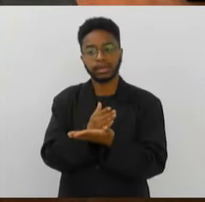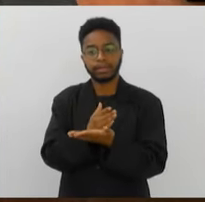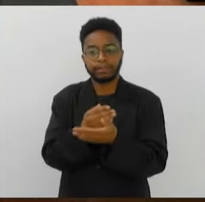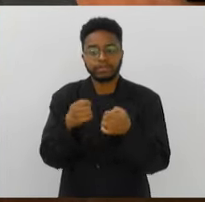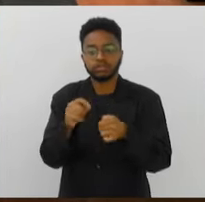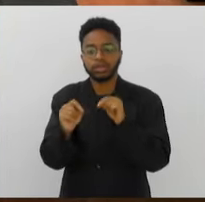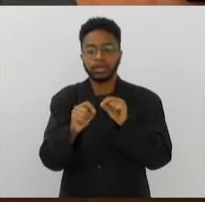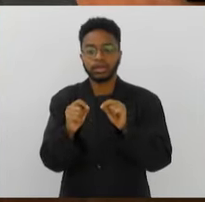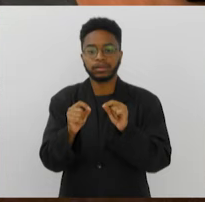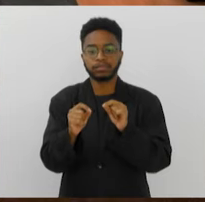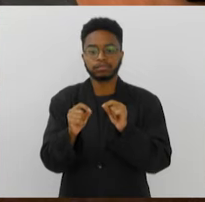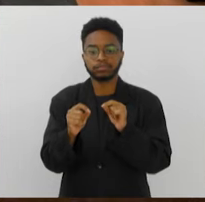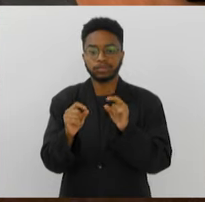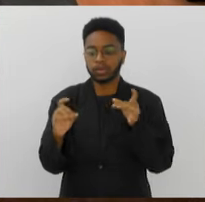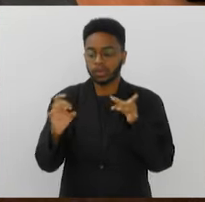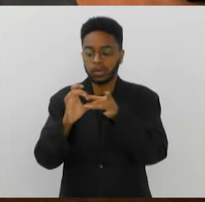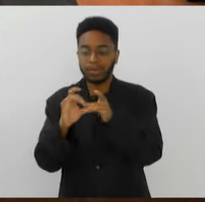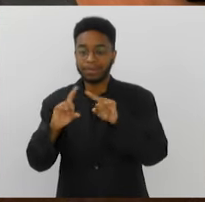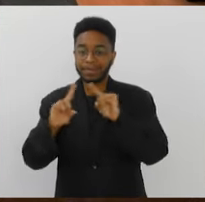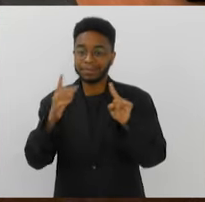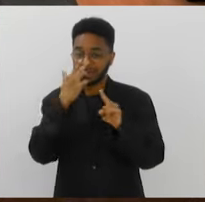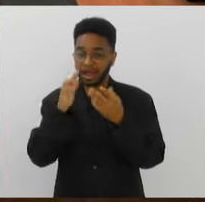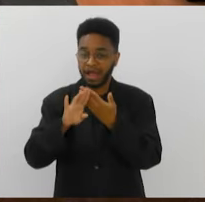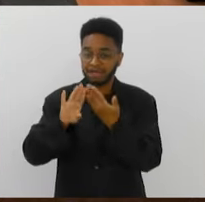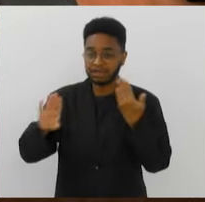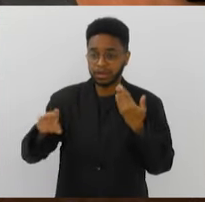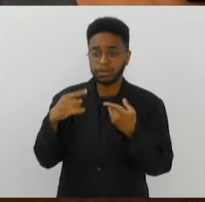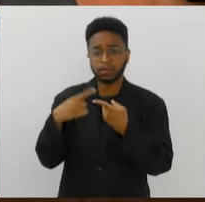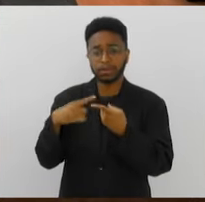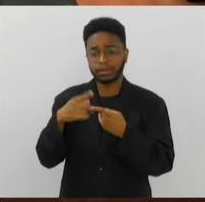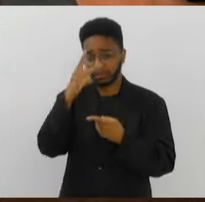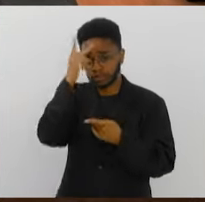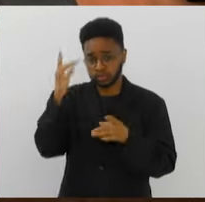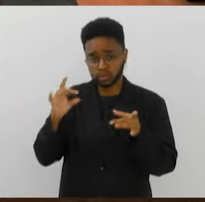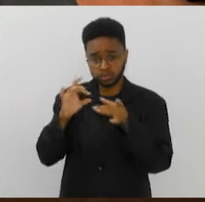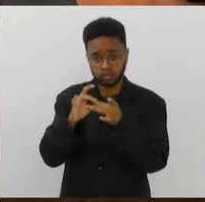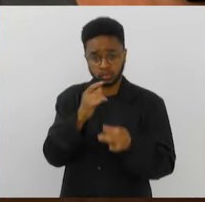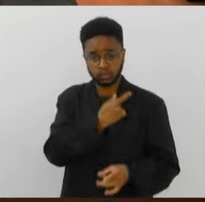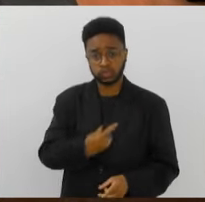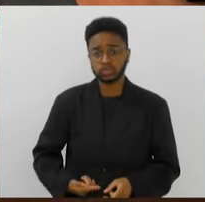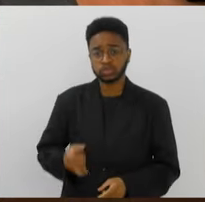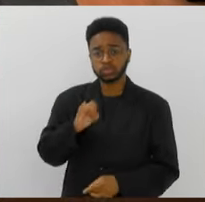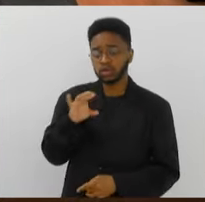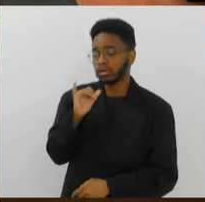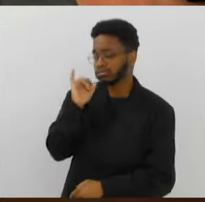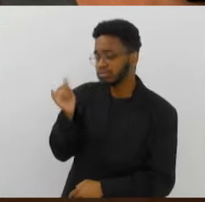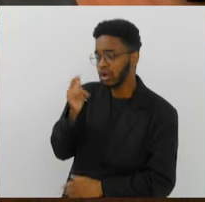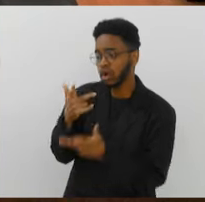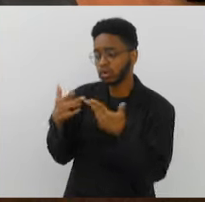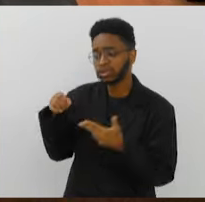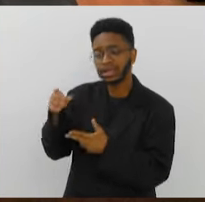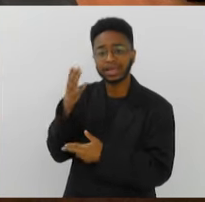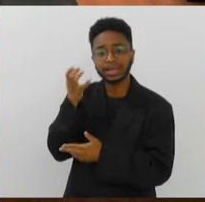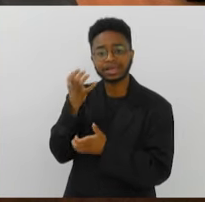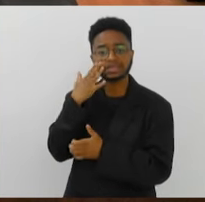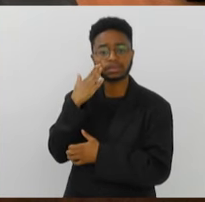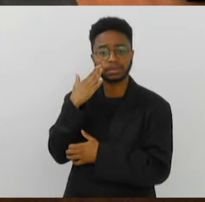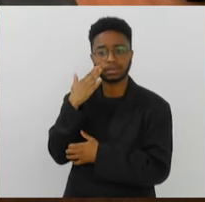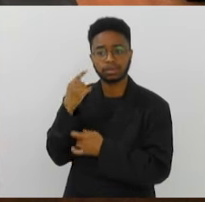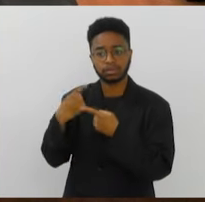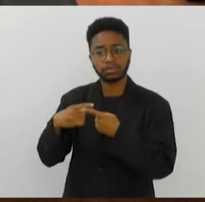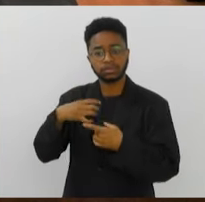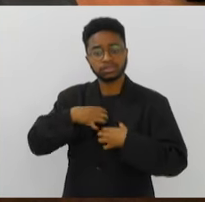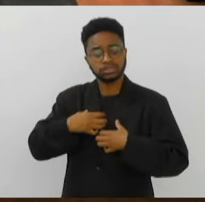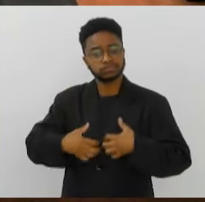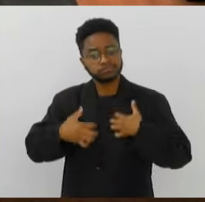ideia legal, as pessoas te afastam. Por que que todo mundo que está em volta do governador só fala o que ele quer ouvir, cara? Isso me irrita profundamente,